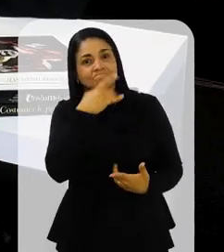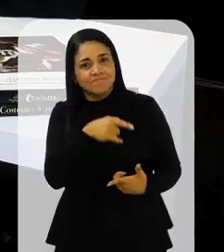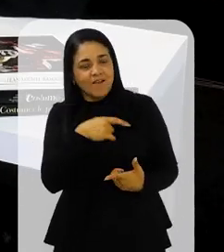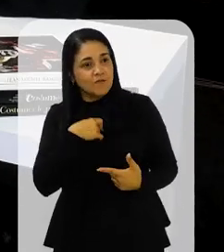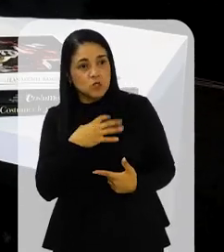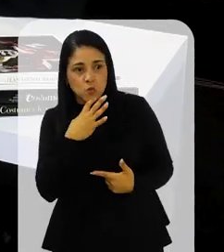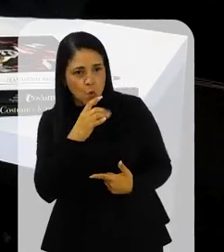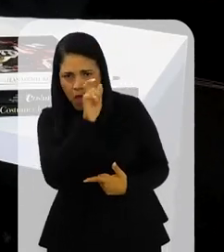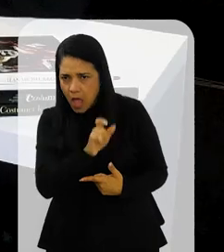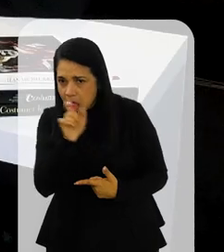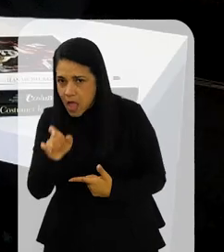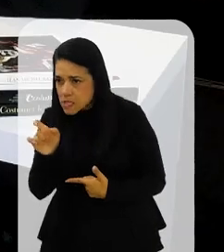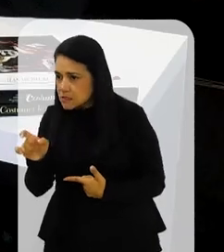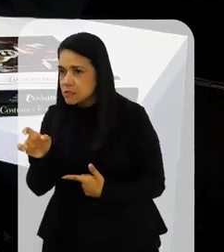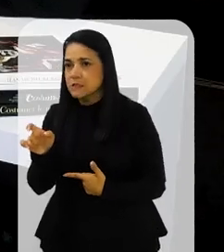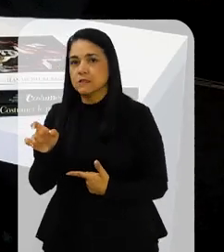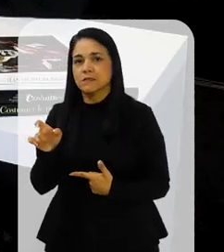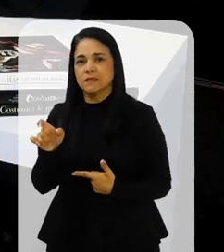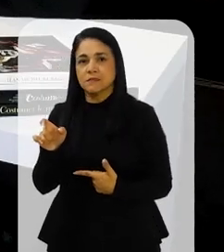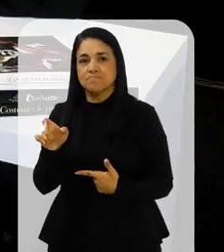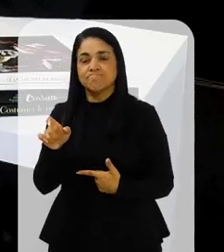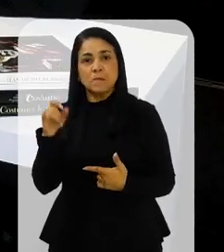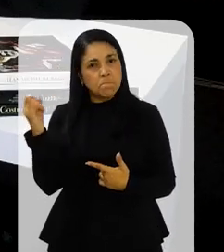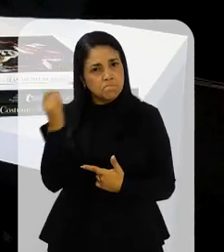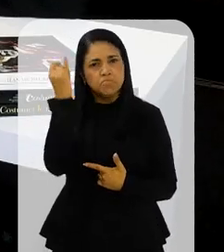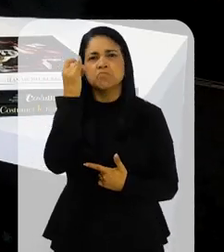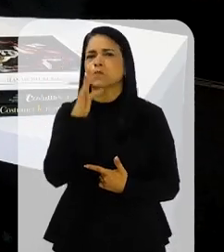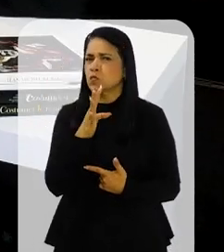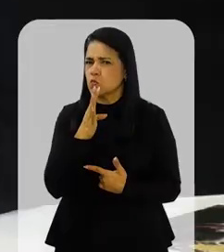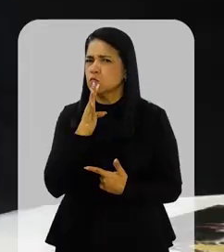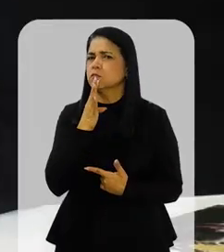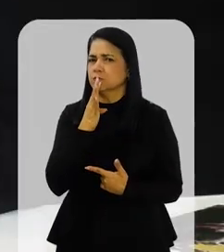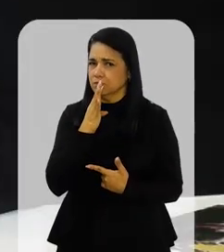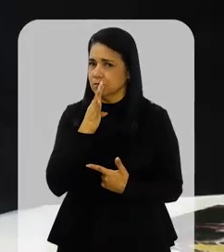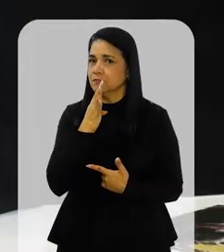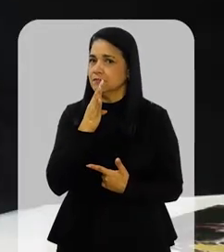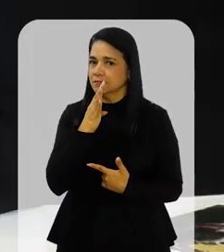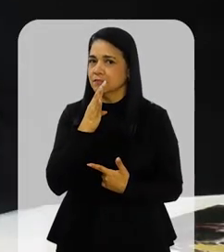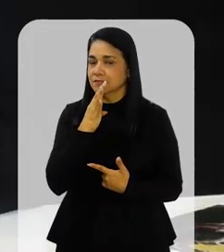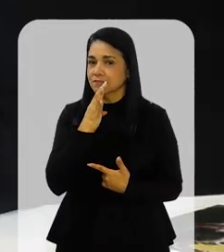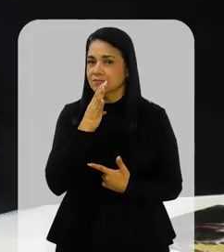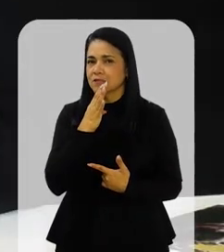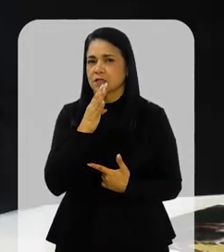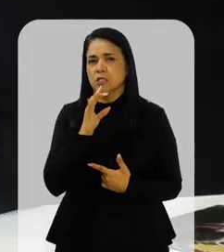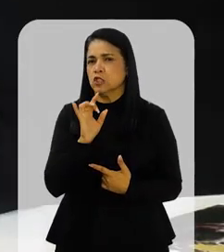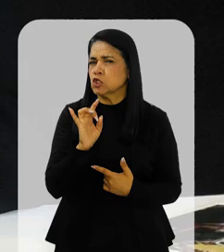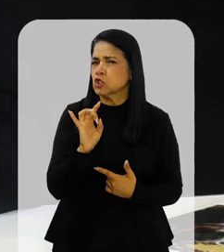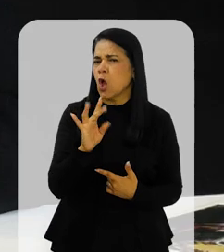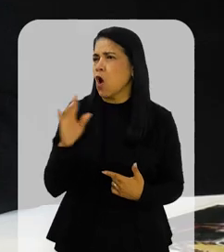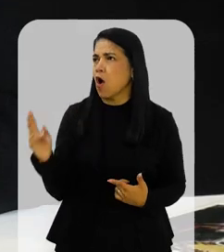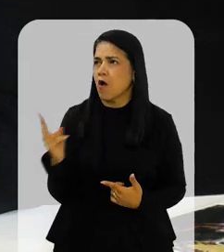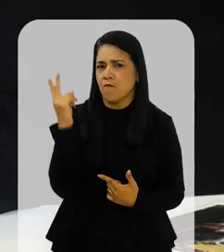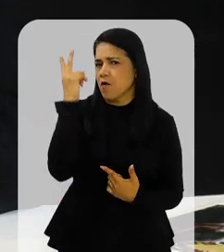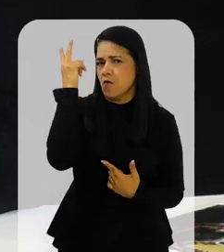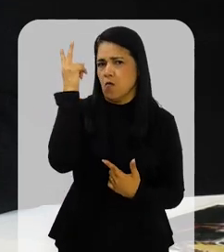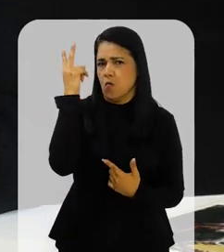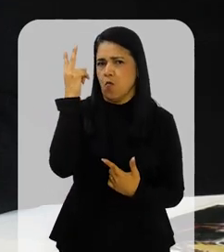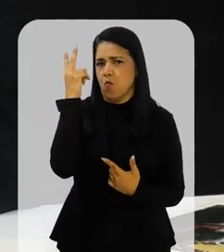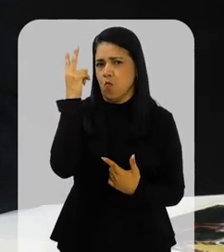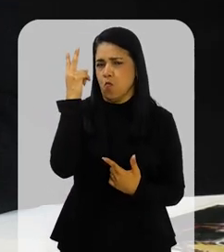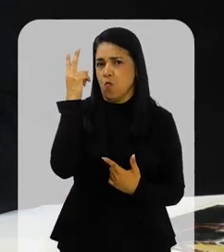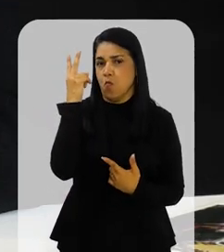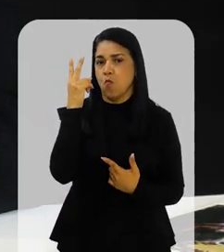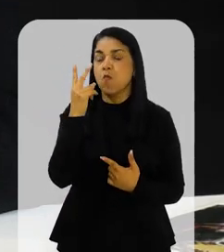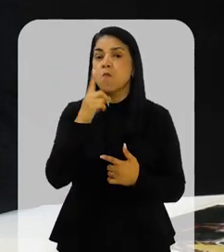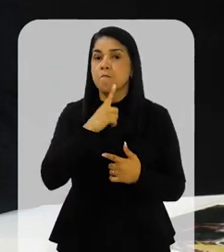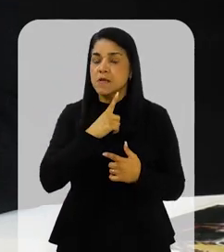não conhece, se o espectador aqui não conhece, é importante conhecer, porque não só para valorizar,